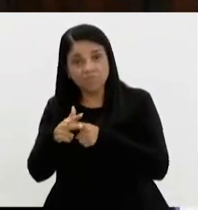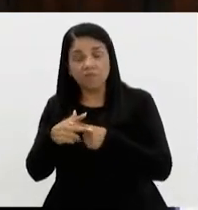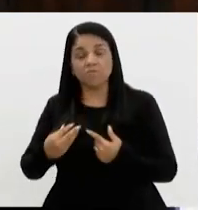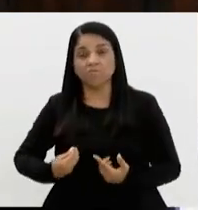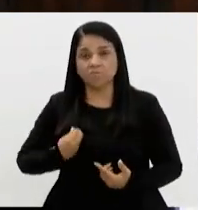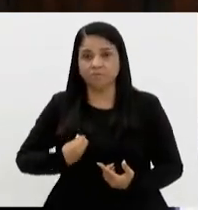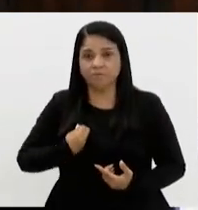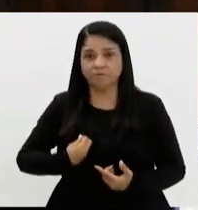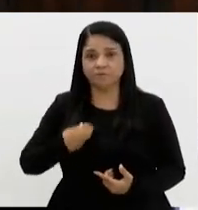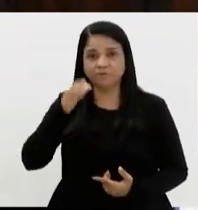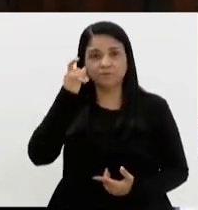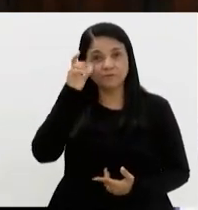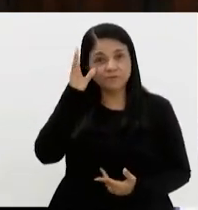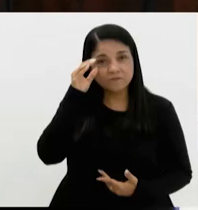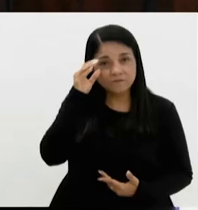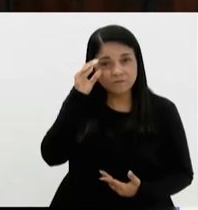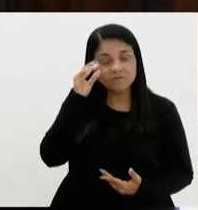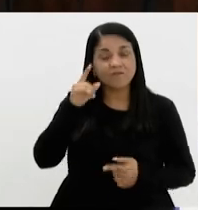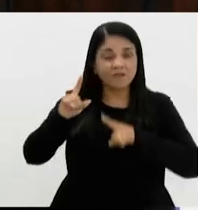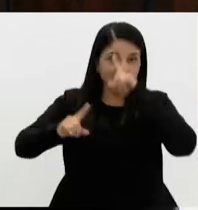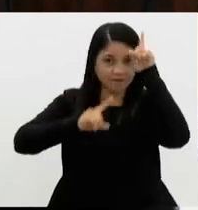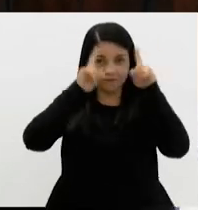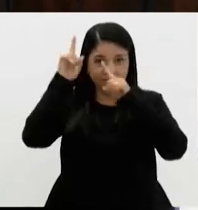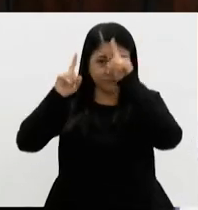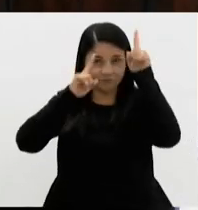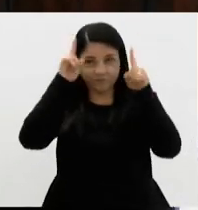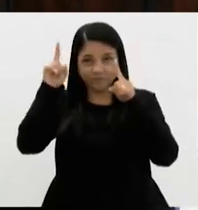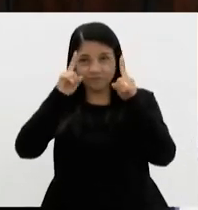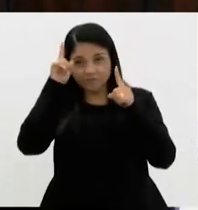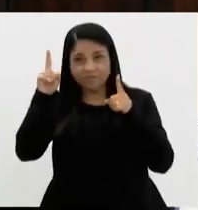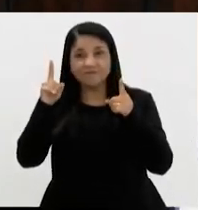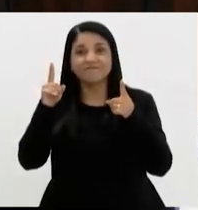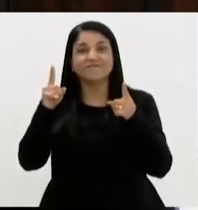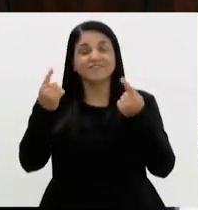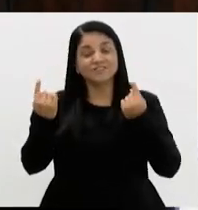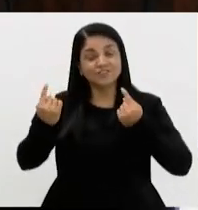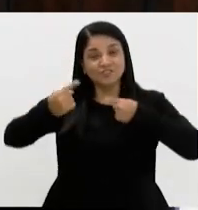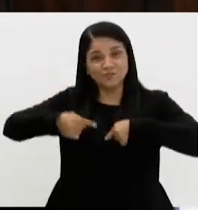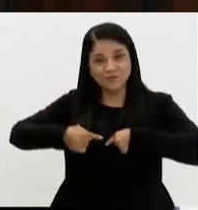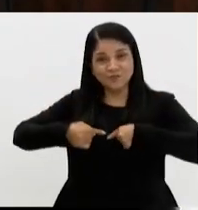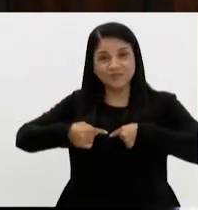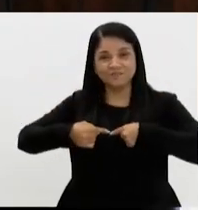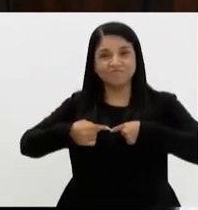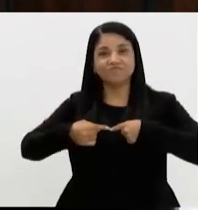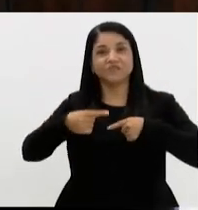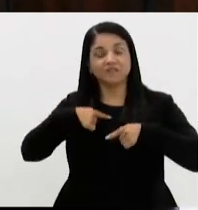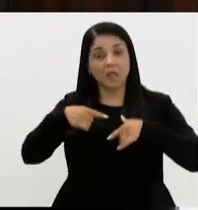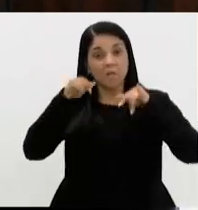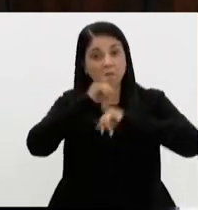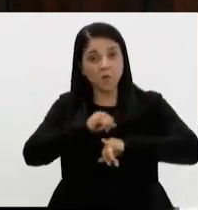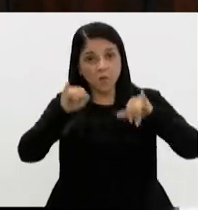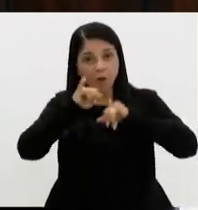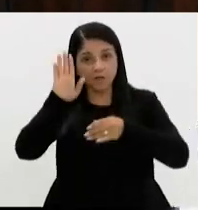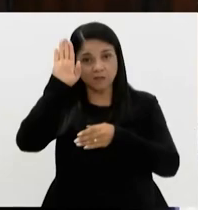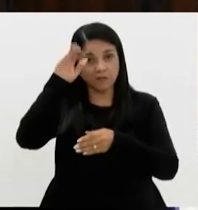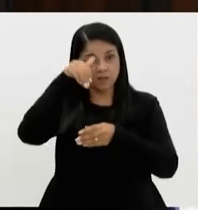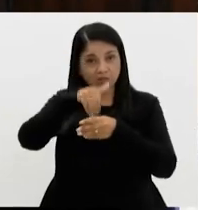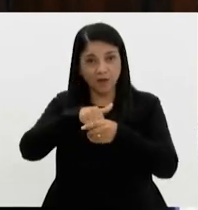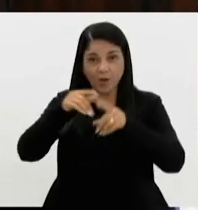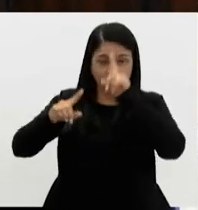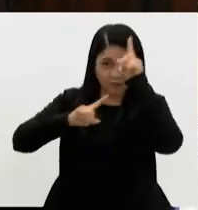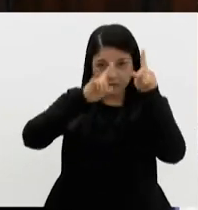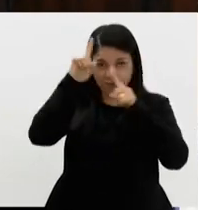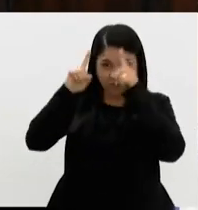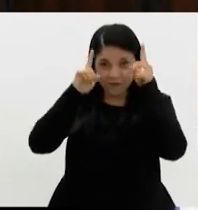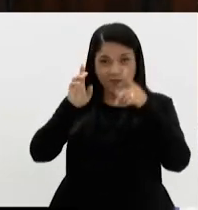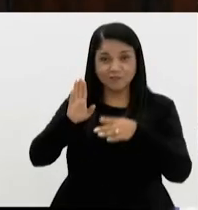interessante mas a própria criatividade da disputas a gente tem e propaganda eleitoral a a criatividade do do